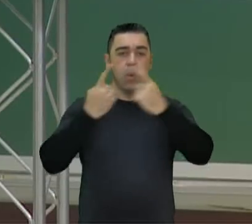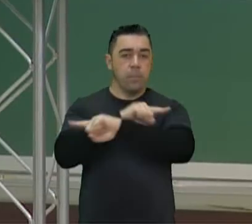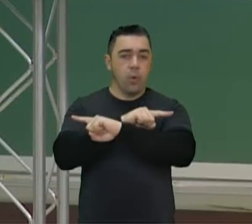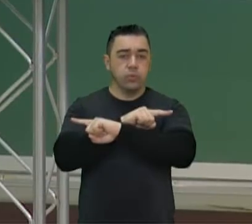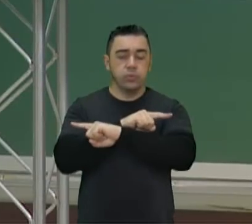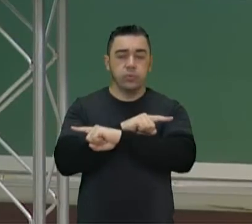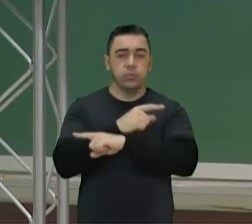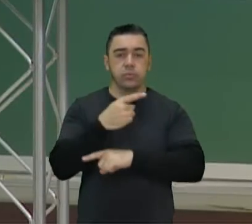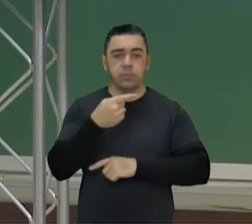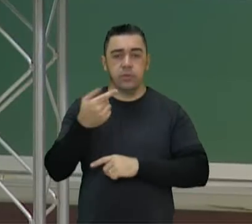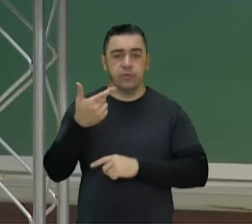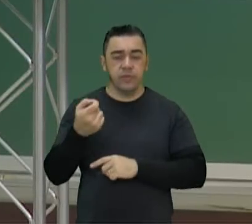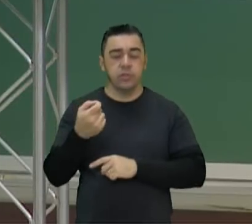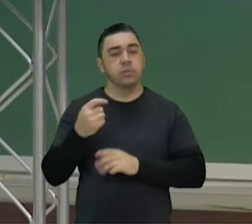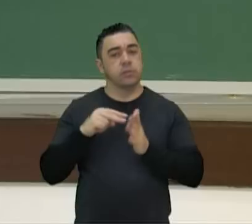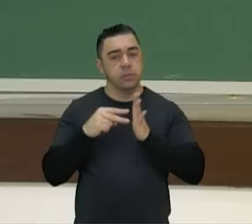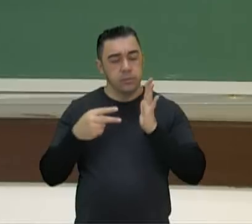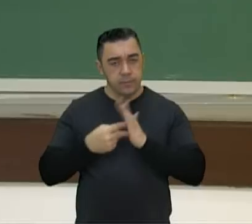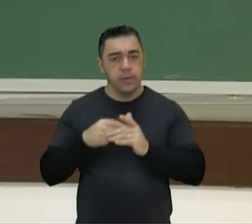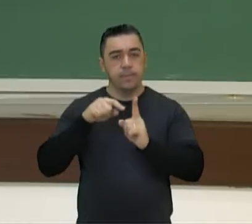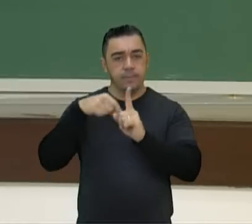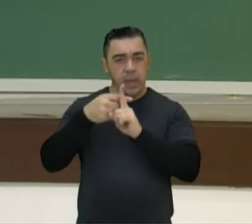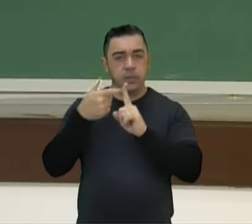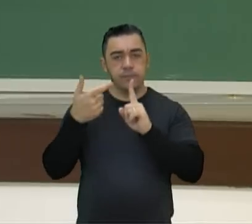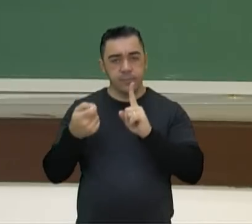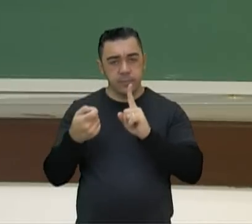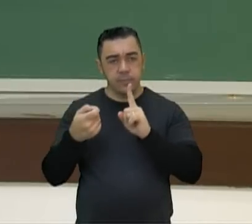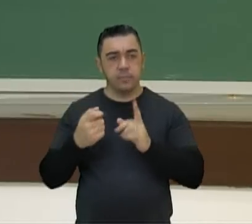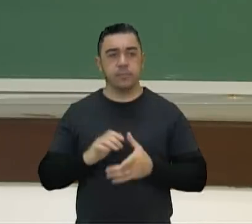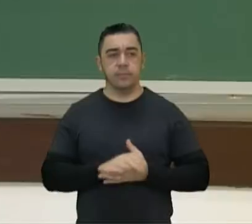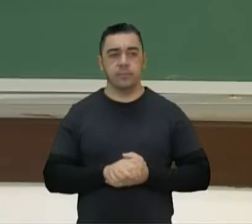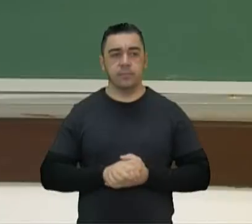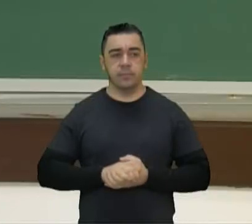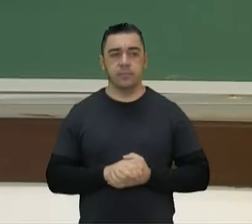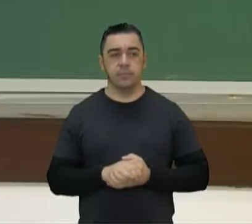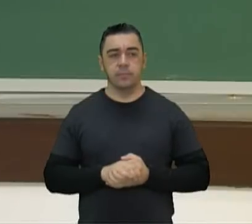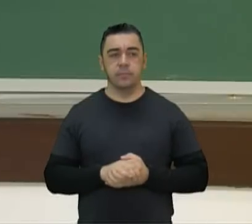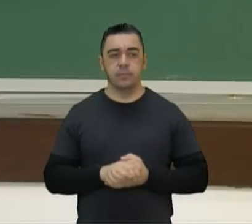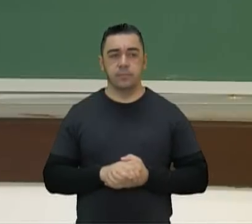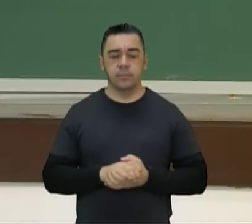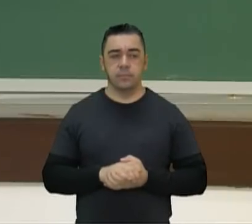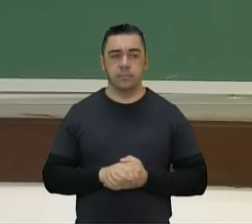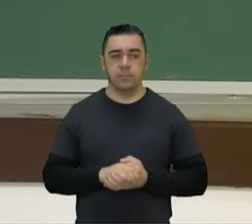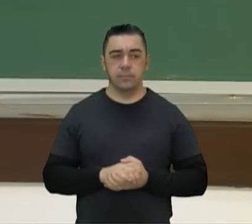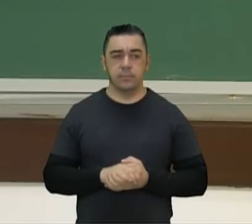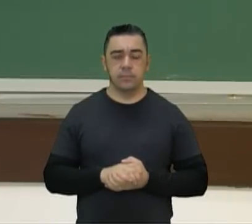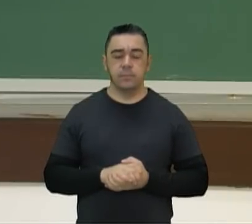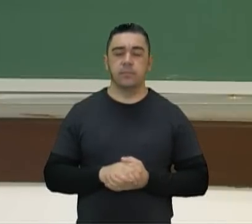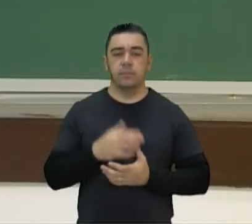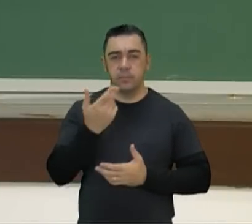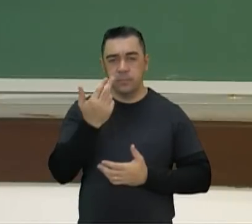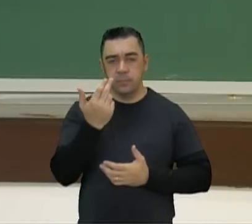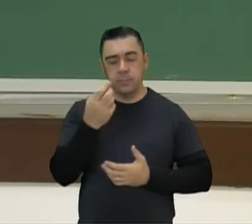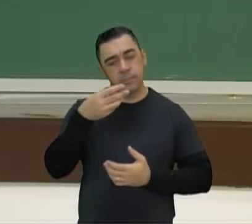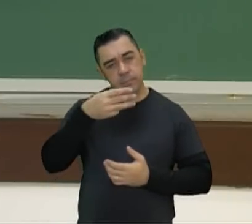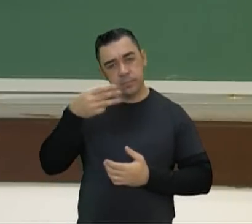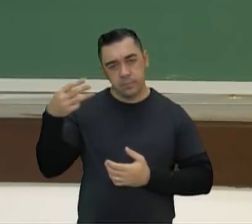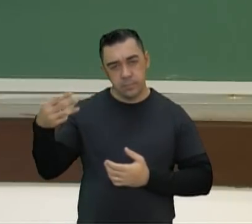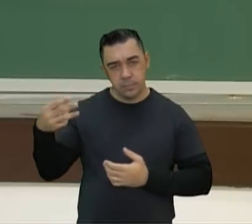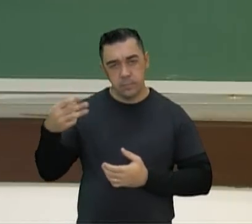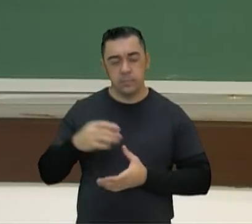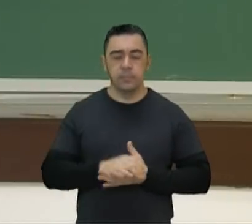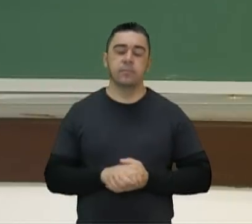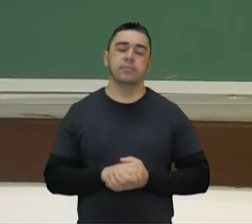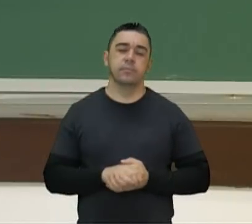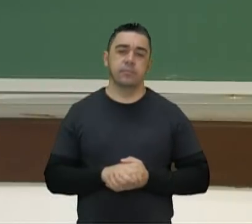se torna 20. Menos 20 vai se tornar 20, igual a 33. 20